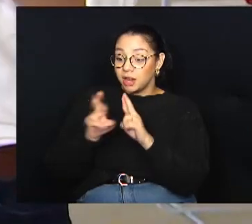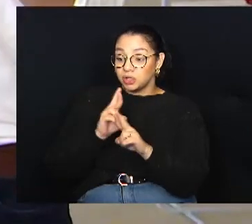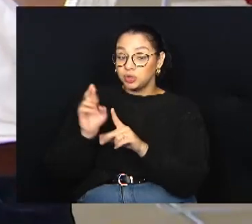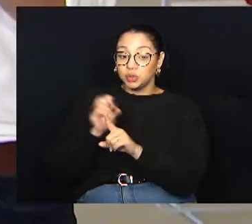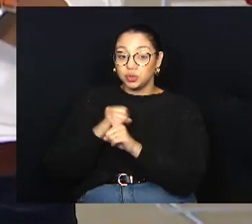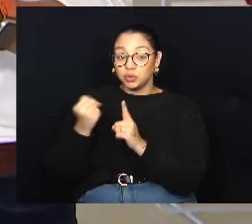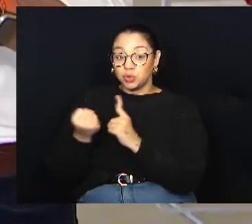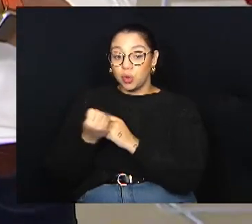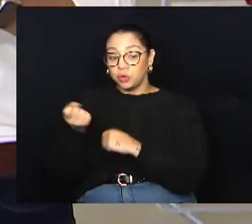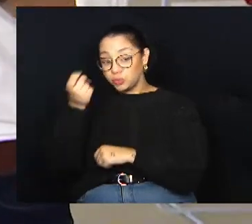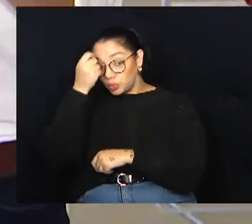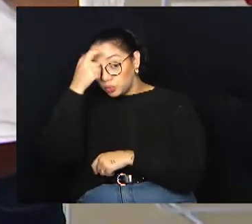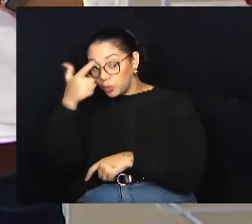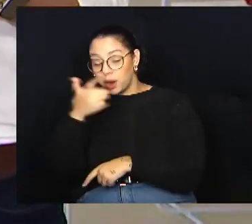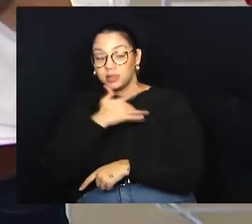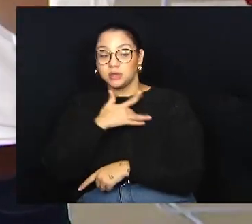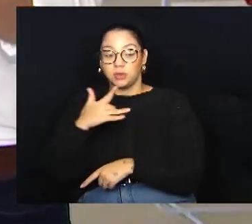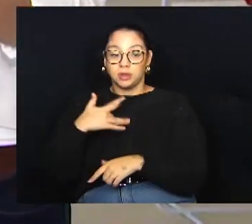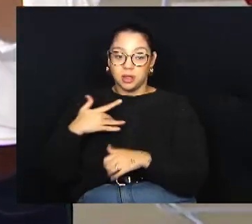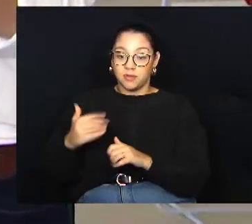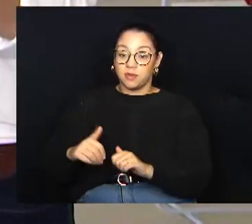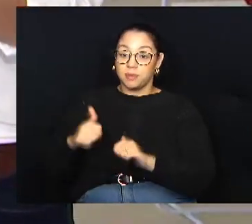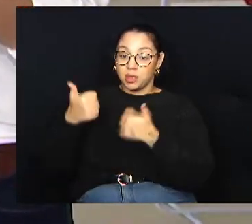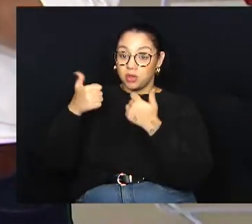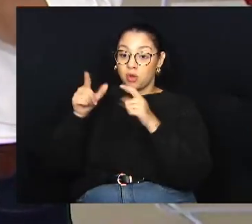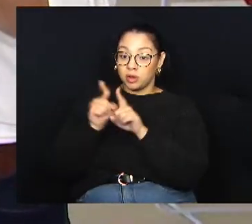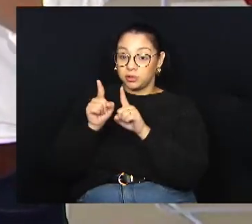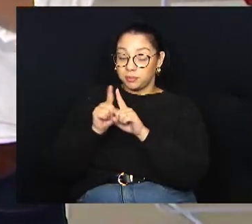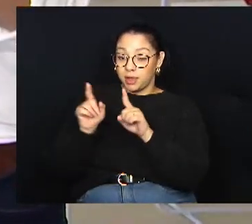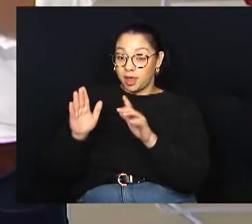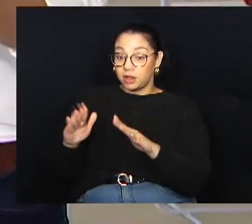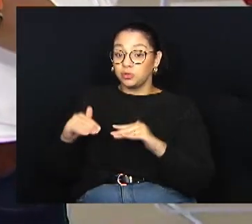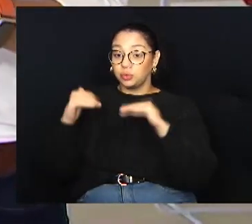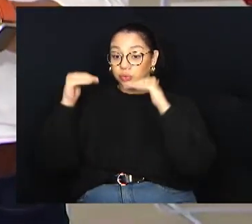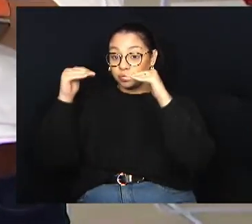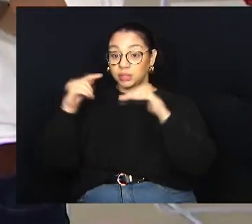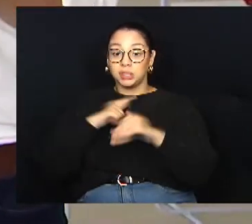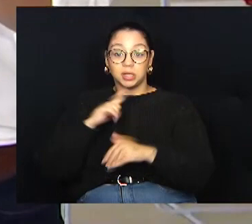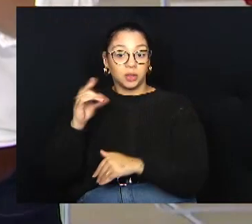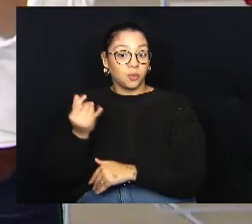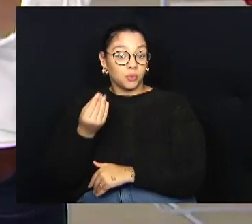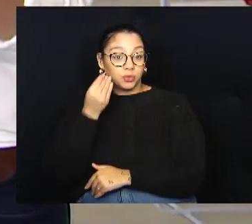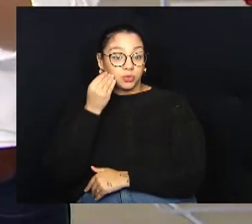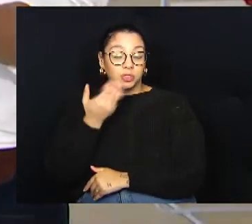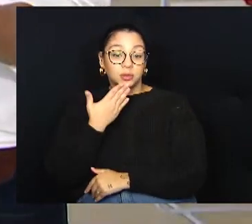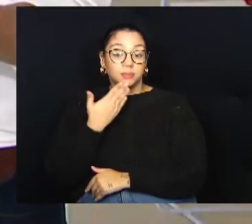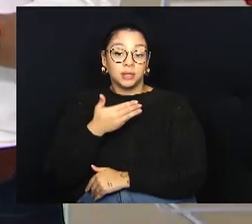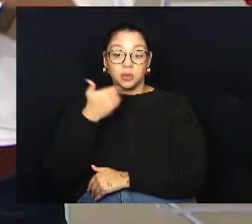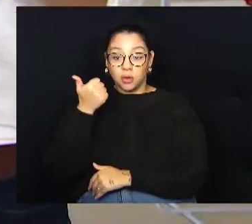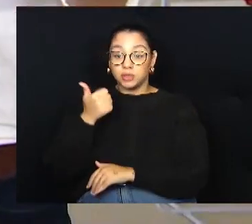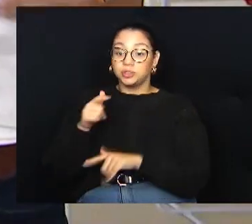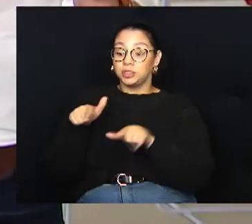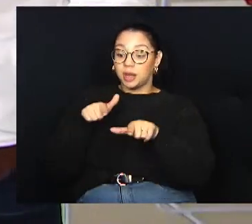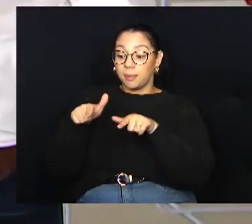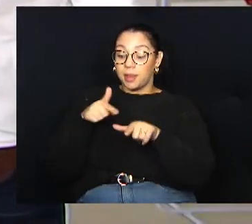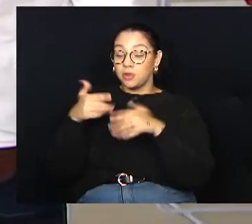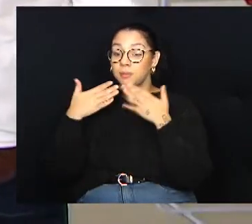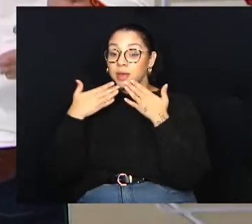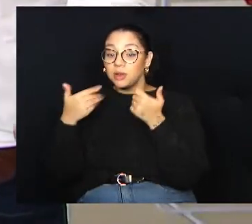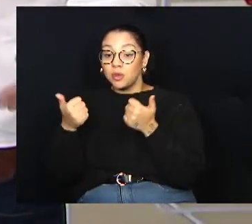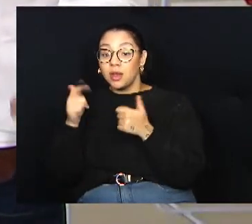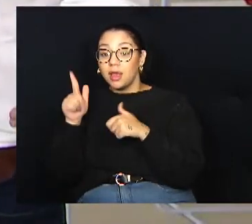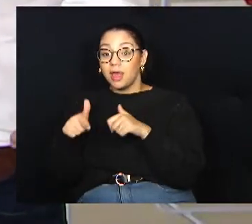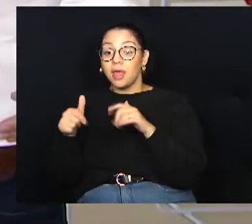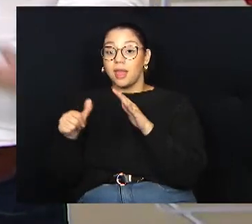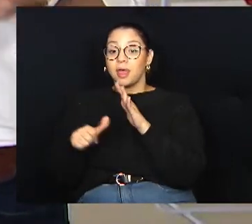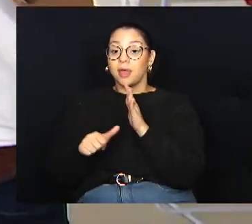saudáveis, mais altruístas, e adultos que tenham maiores oportunidades de empregos melhores, é através da primeira infância